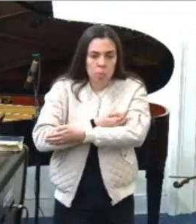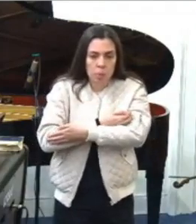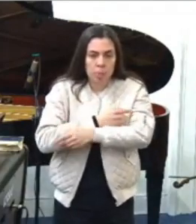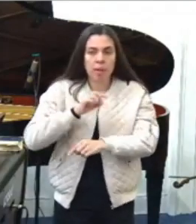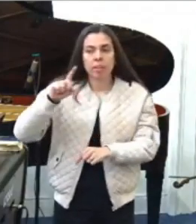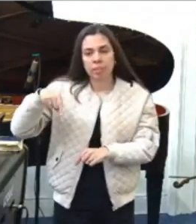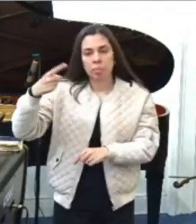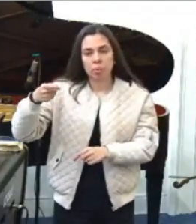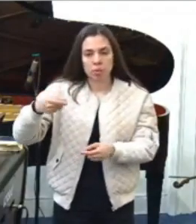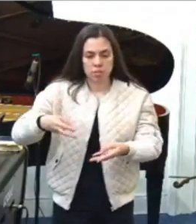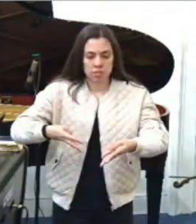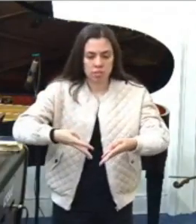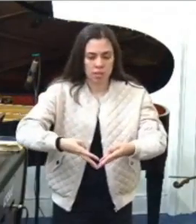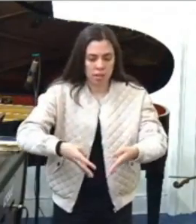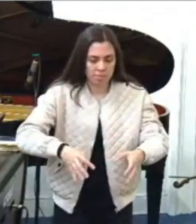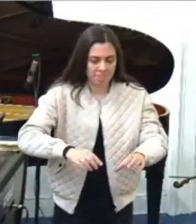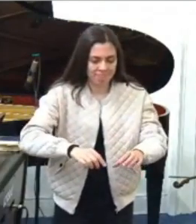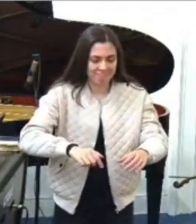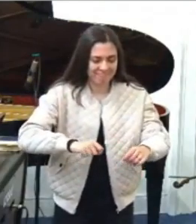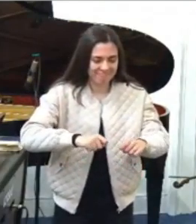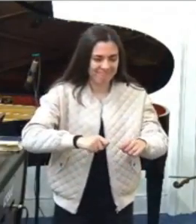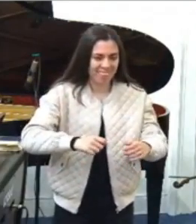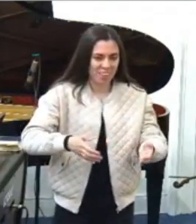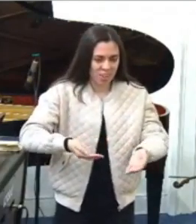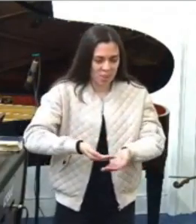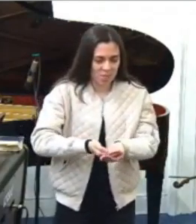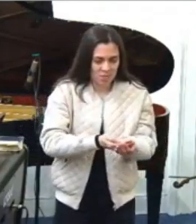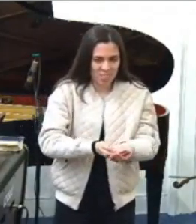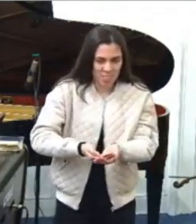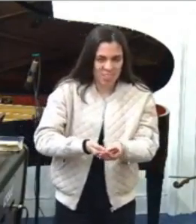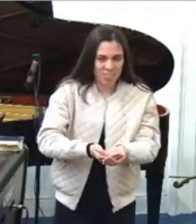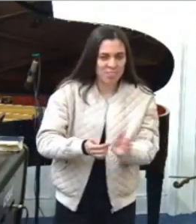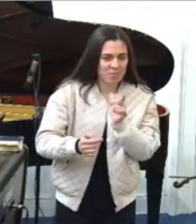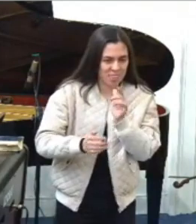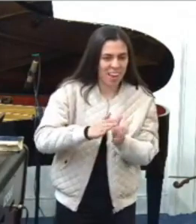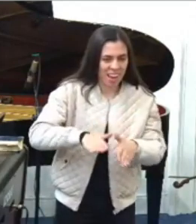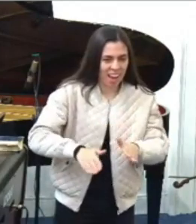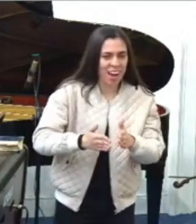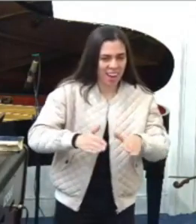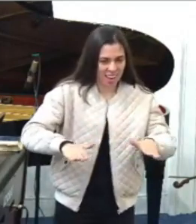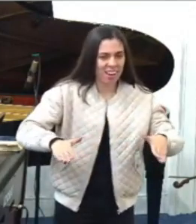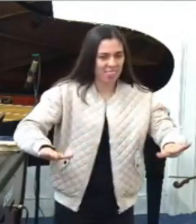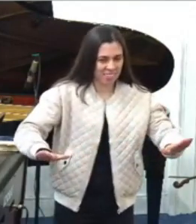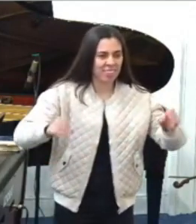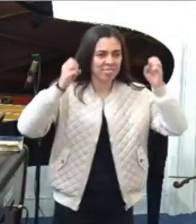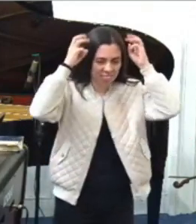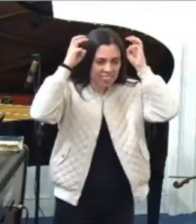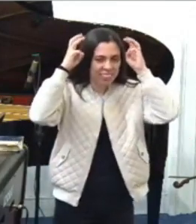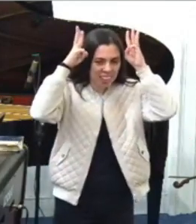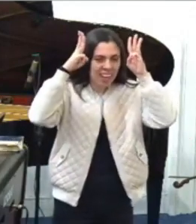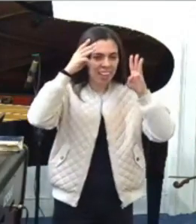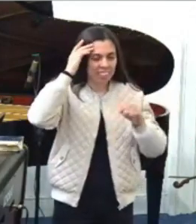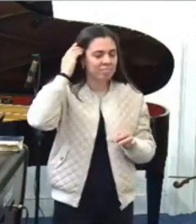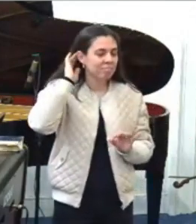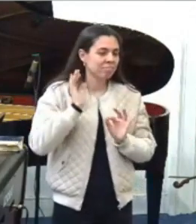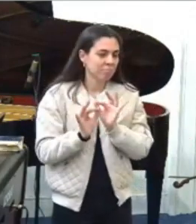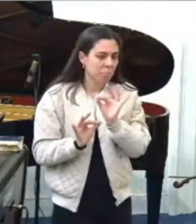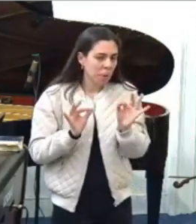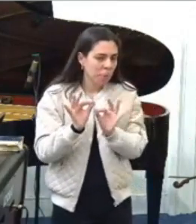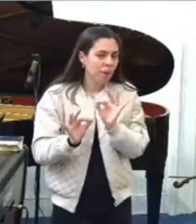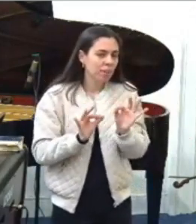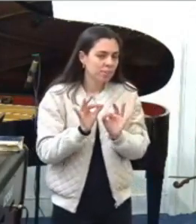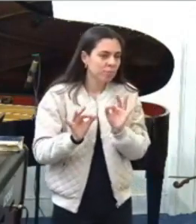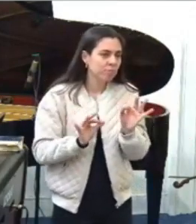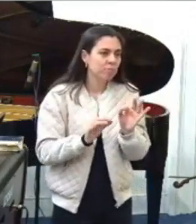Imagina se Atalia conseguisse matar todos os filhos de Davi. A promessa não se cumpriria. O descendente não